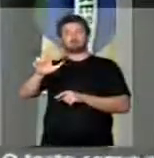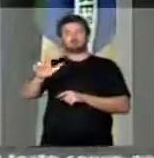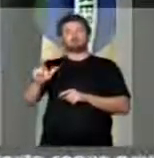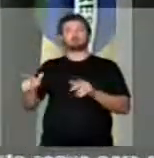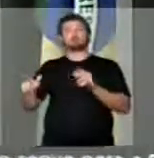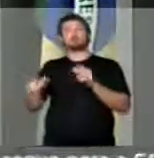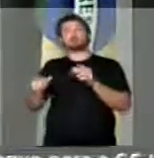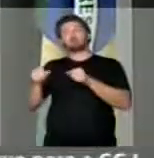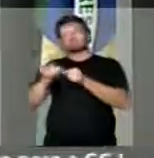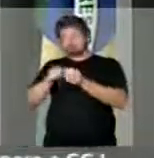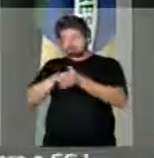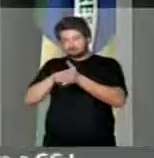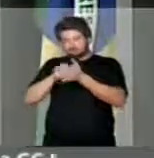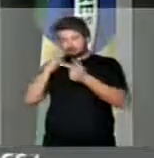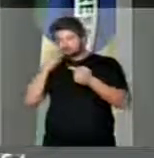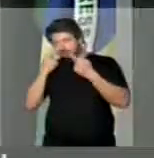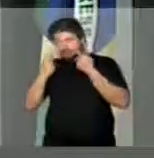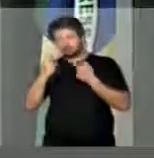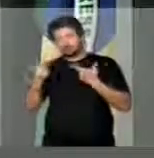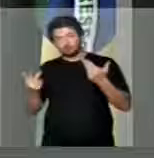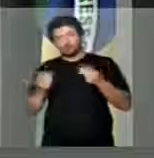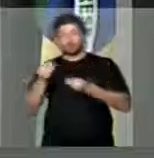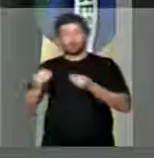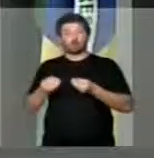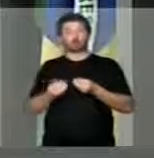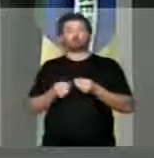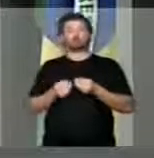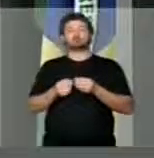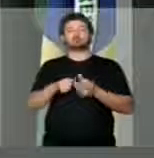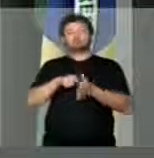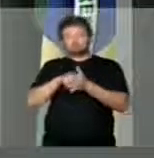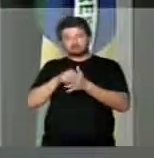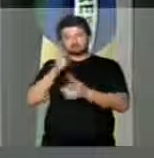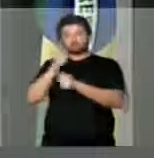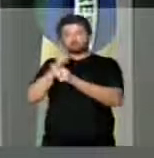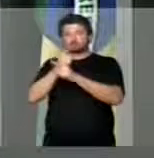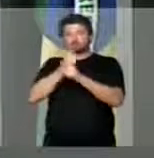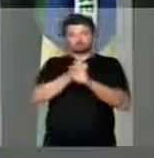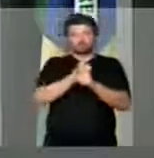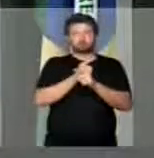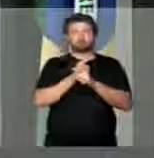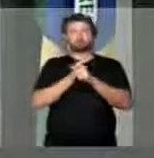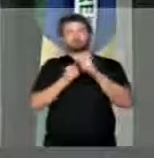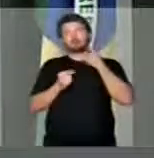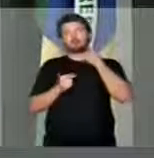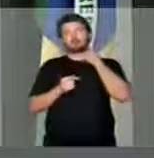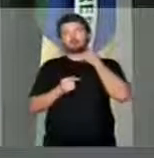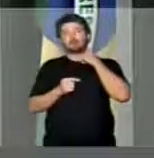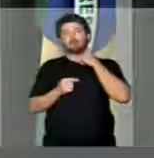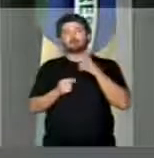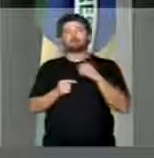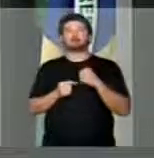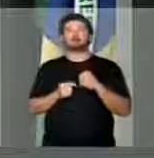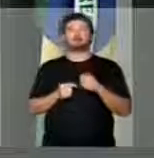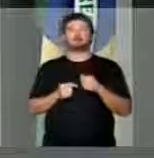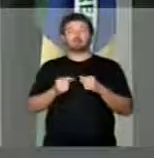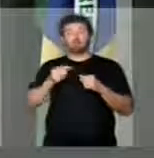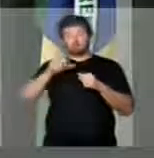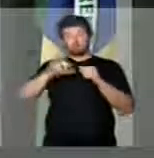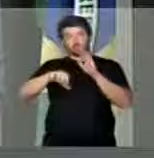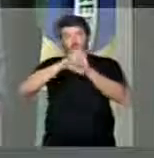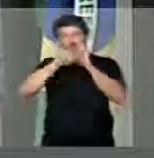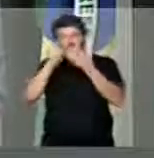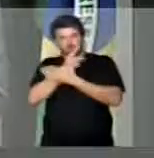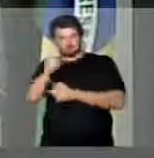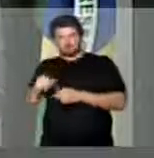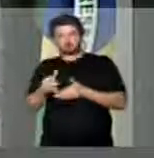seccional, fazendo as diligências e levantando pistas no local onde ocorreu esse crime. E